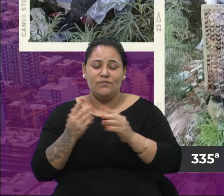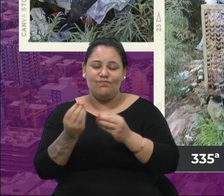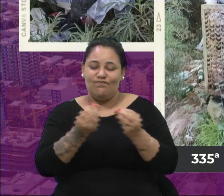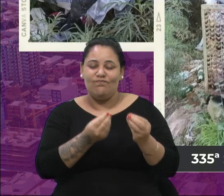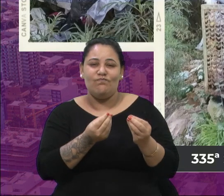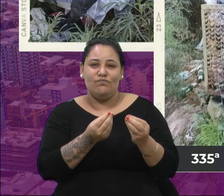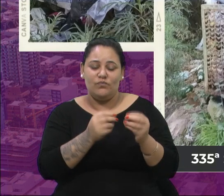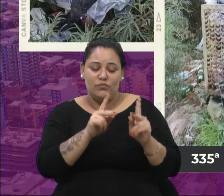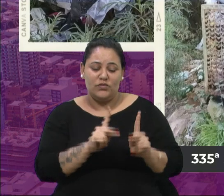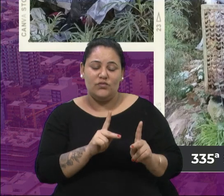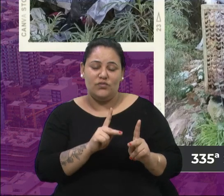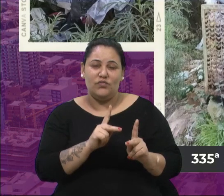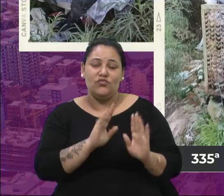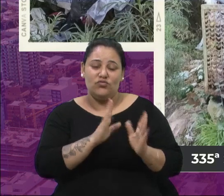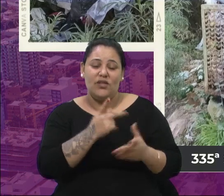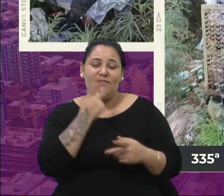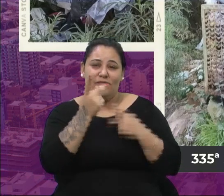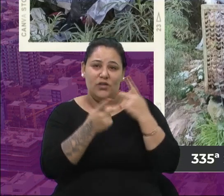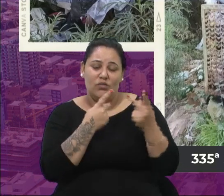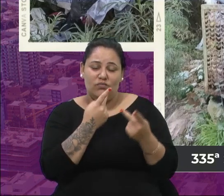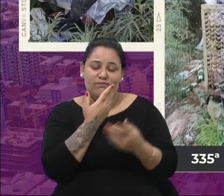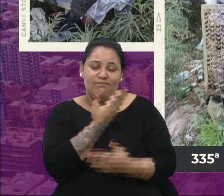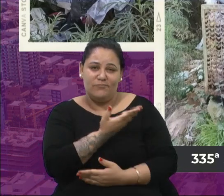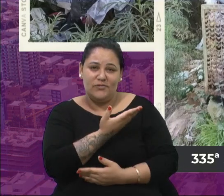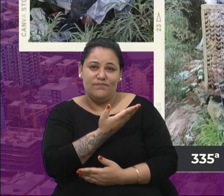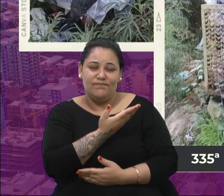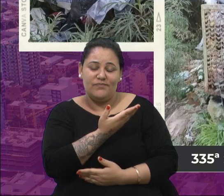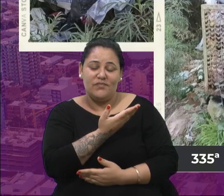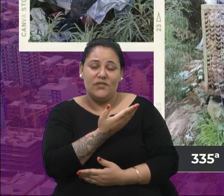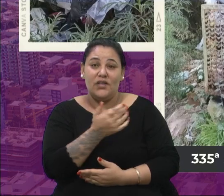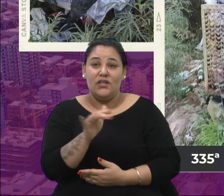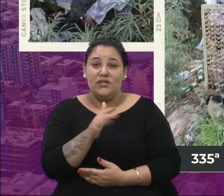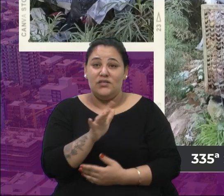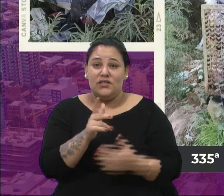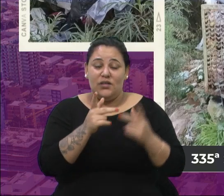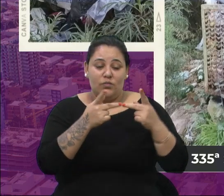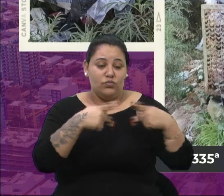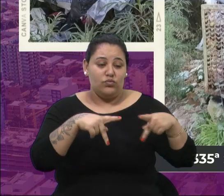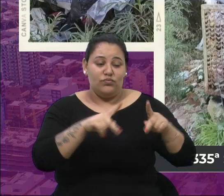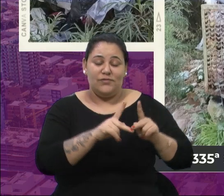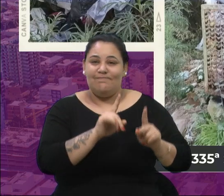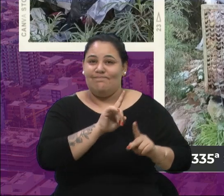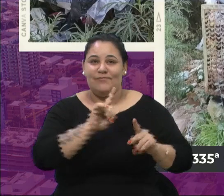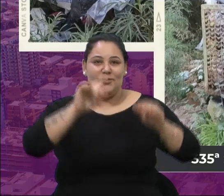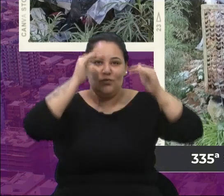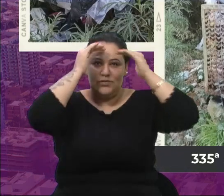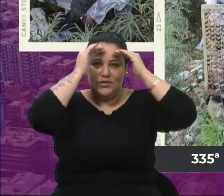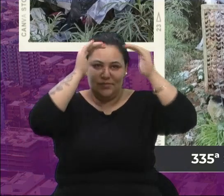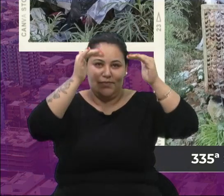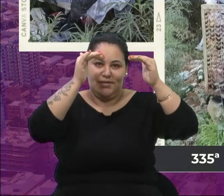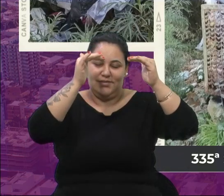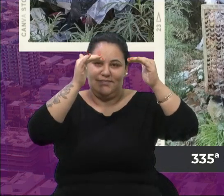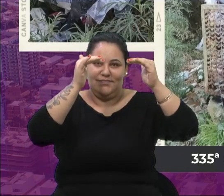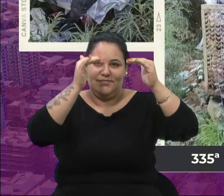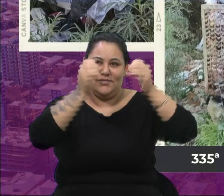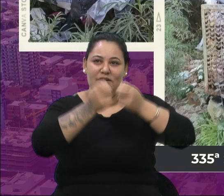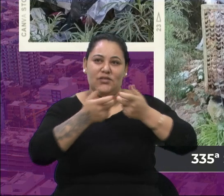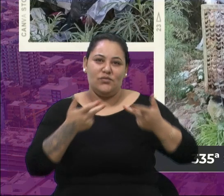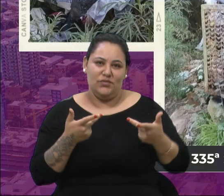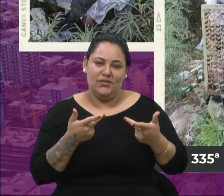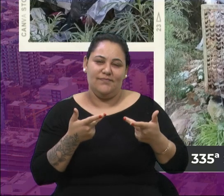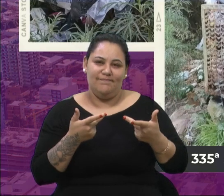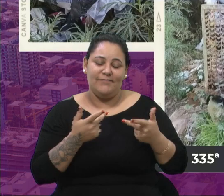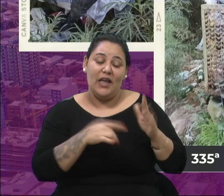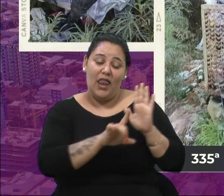nessa casa, de que muitas vezes a população não acata aquilo que é determinado pelo poder público, e a